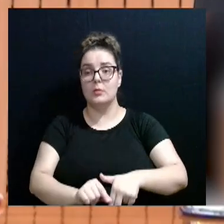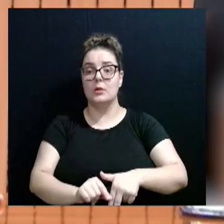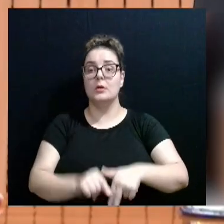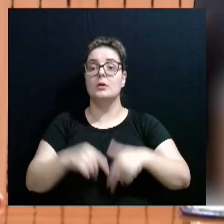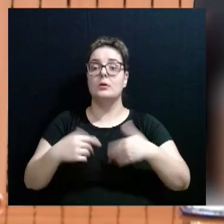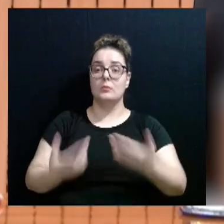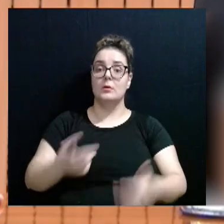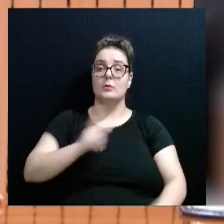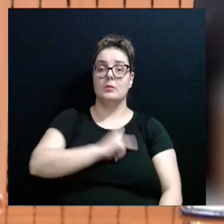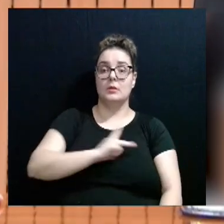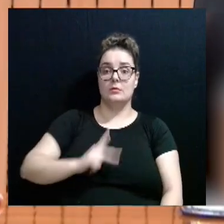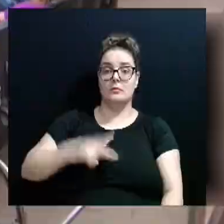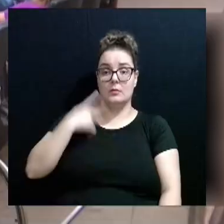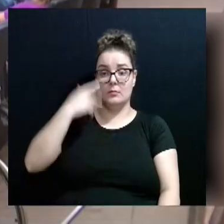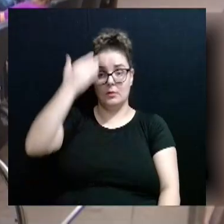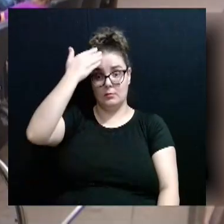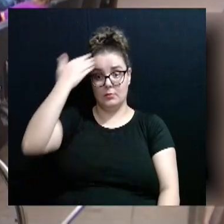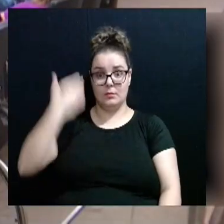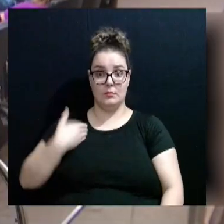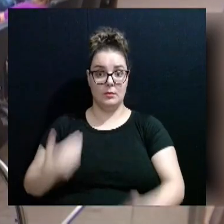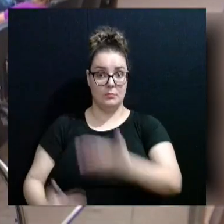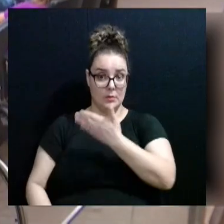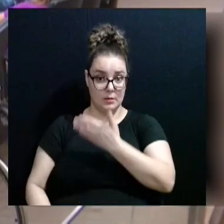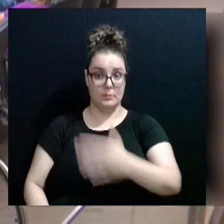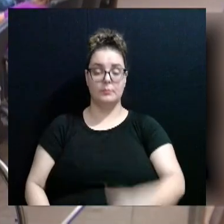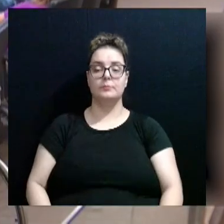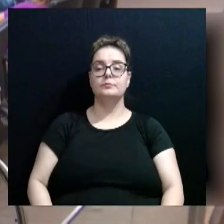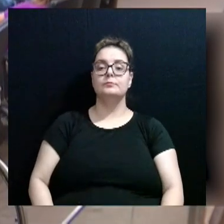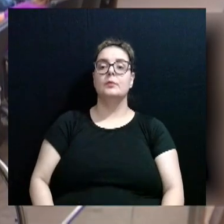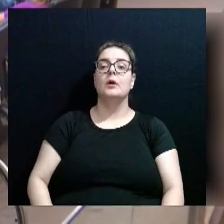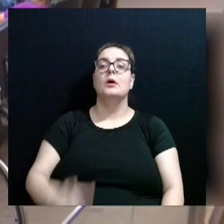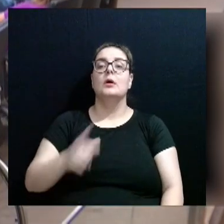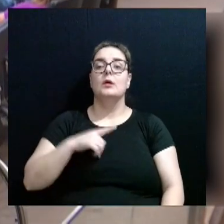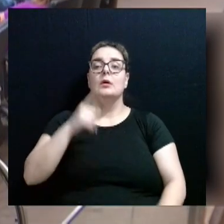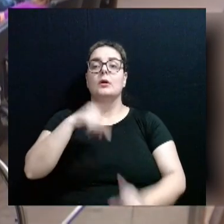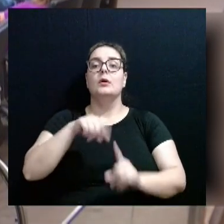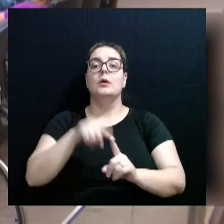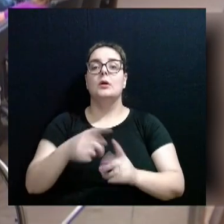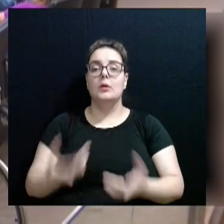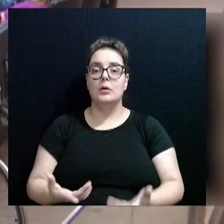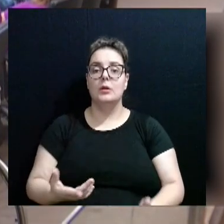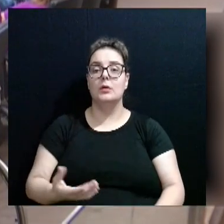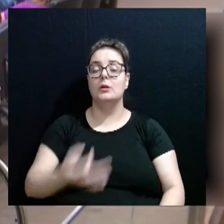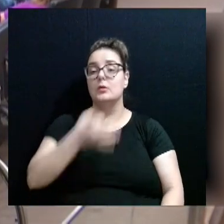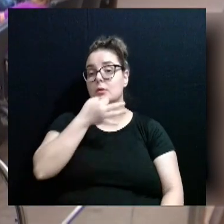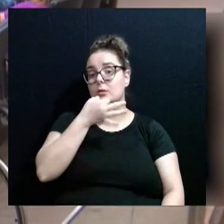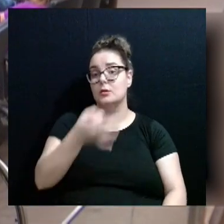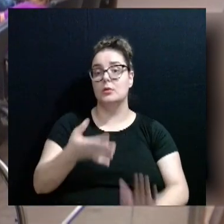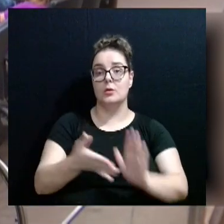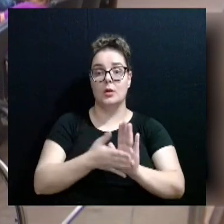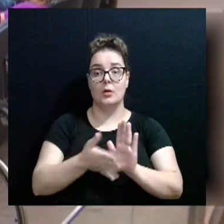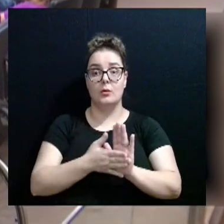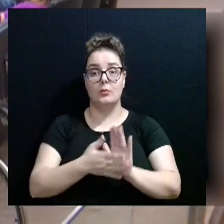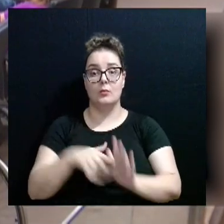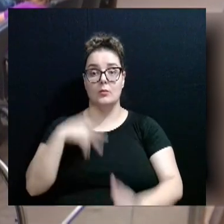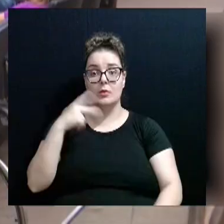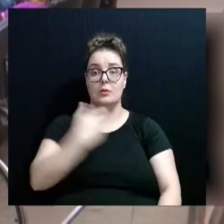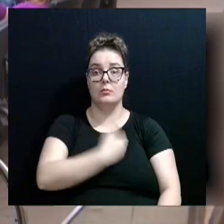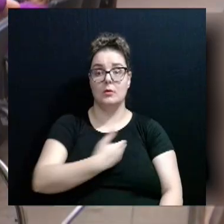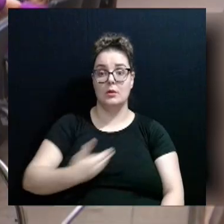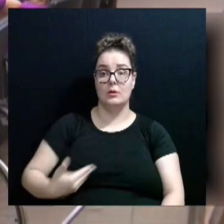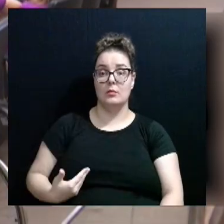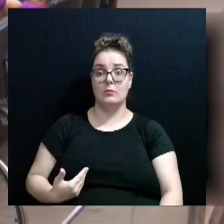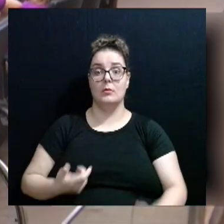pela vereadora Débora Palermo, tem a finalidade de opinar e propor políticas públicas para ampliação